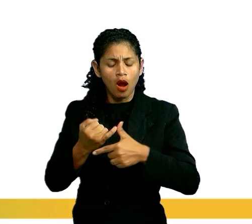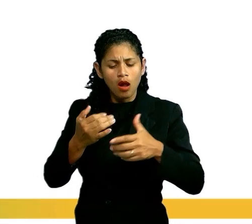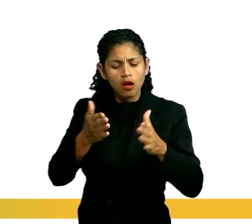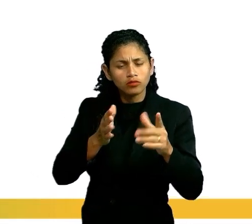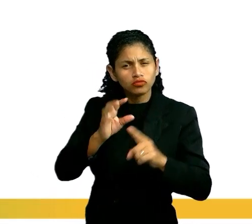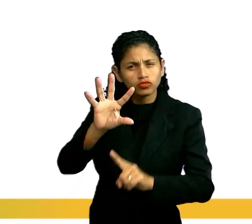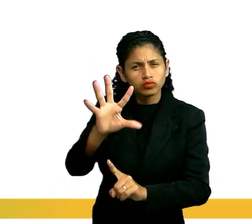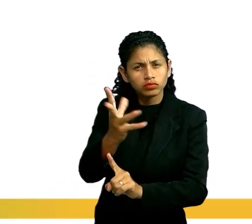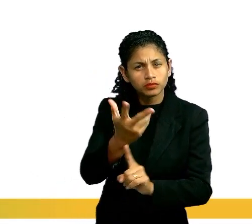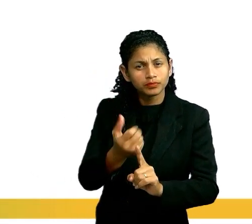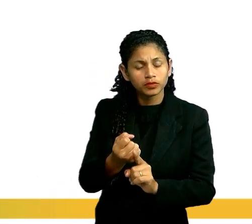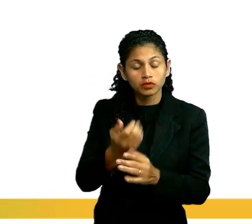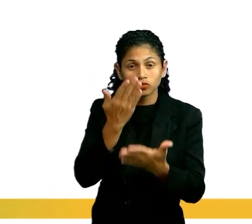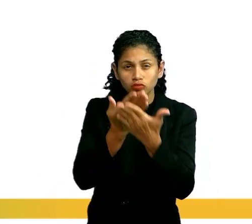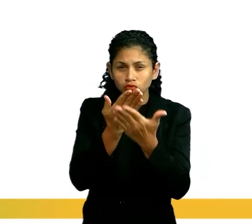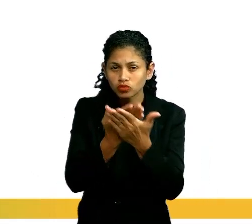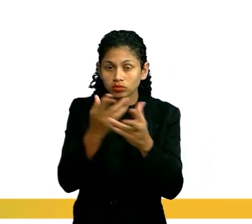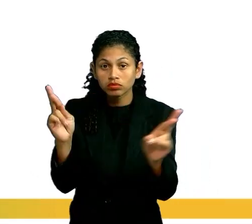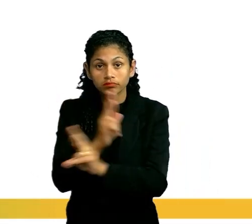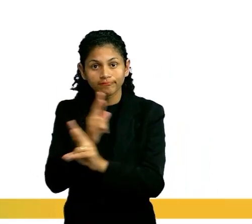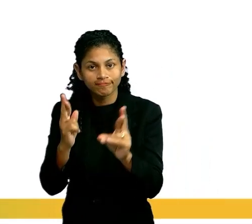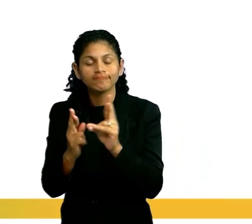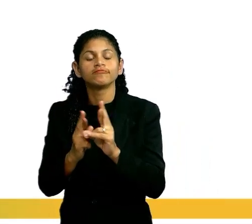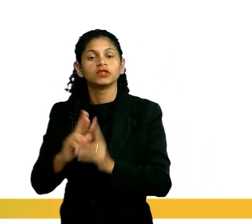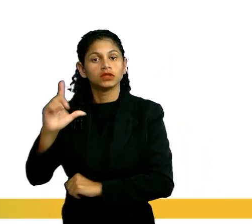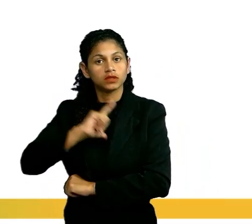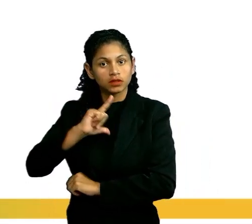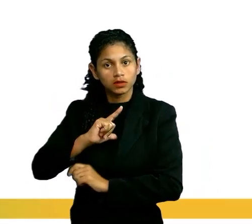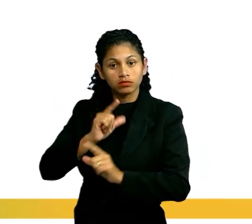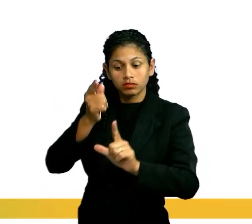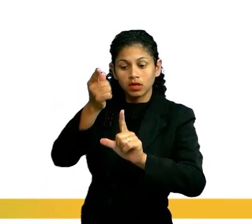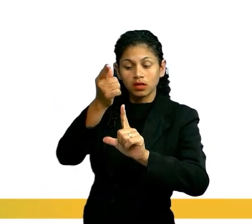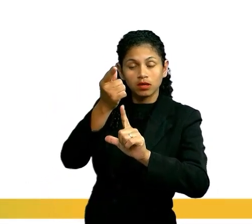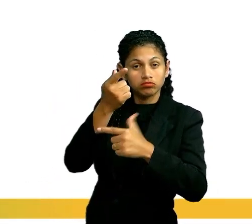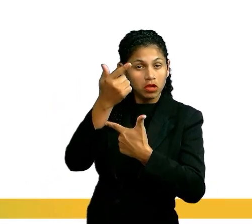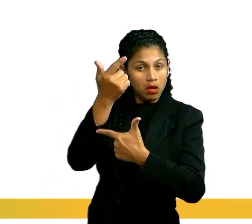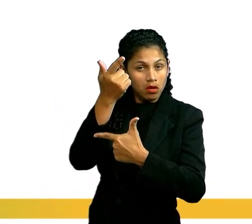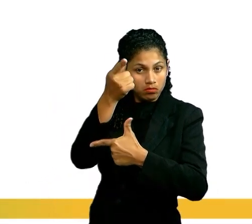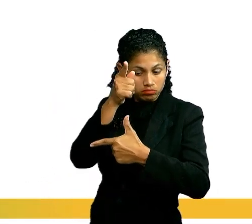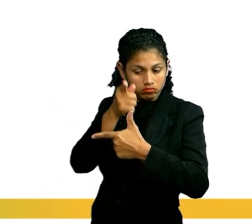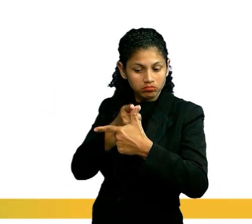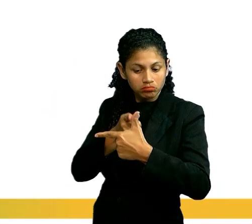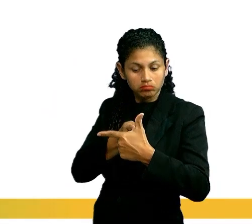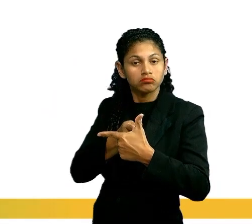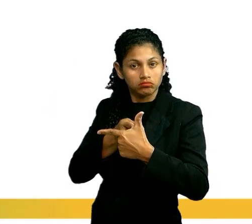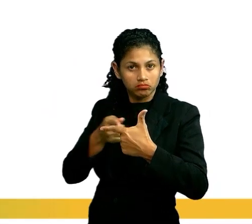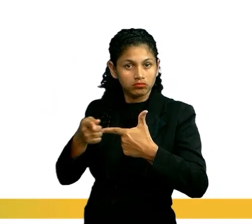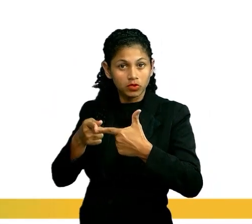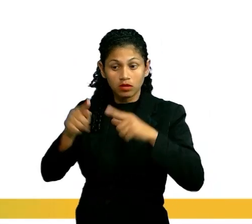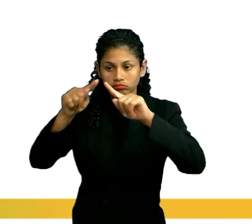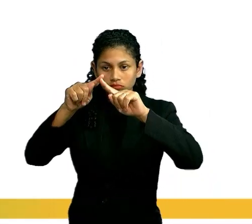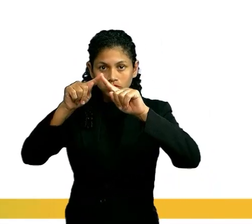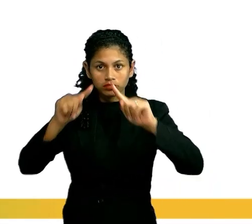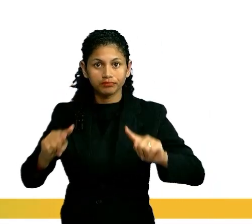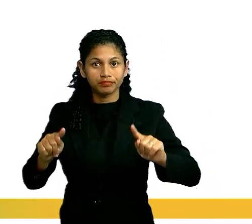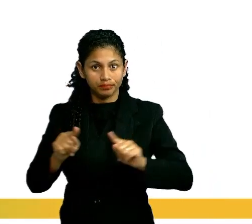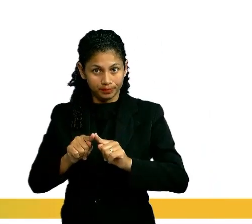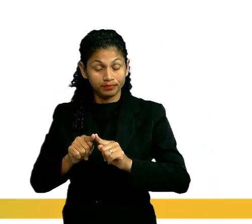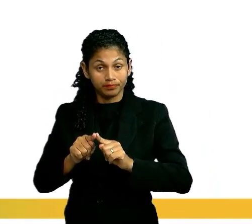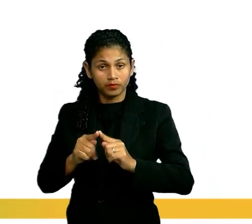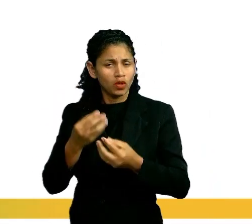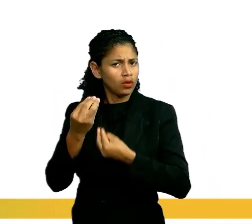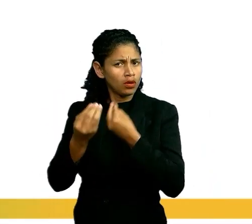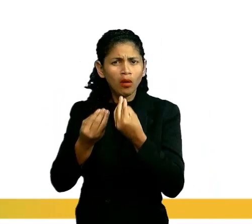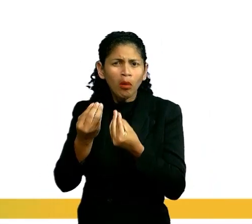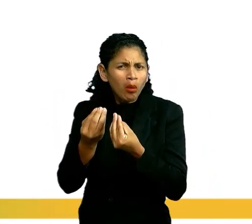que estuda as relações existentes entre os lados e os ângulos dos triângulos. Como assim, professor? Olha aqui